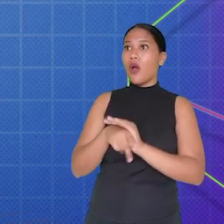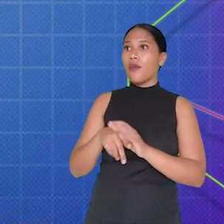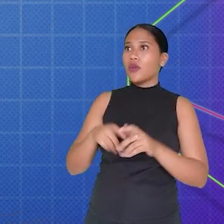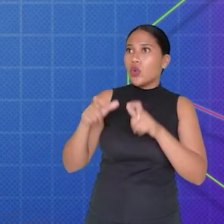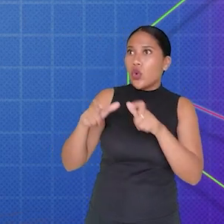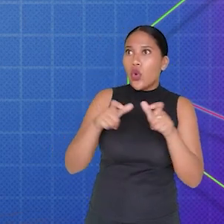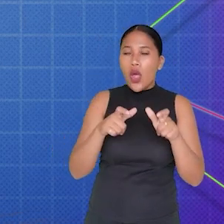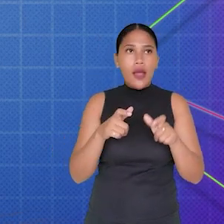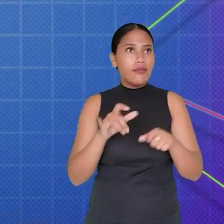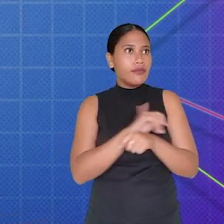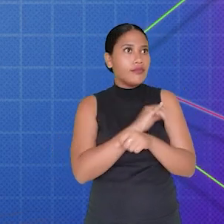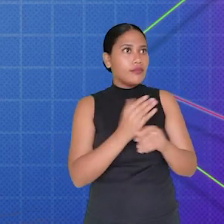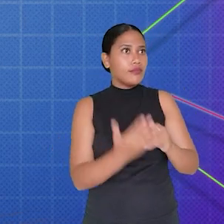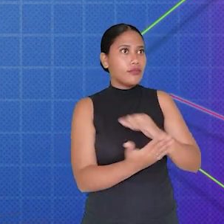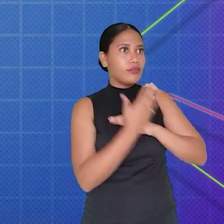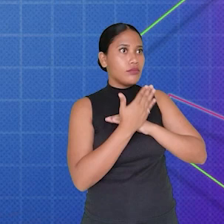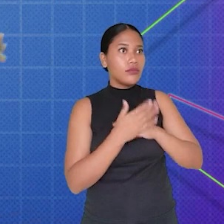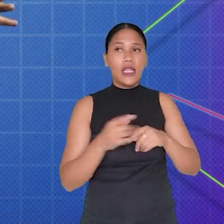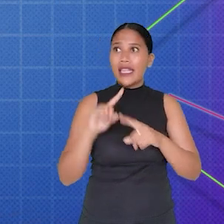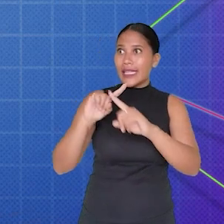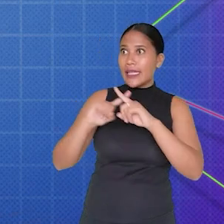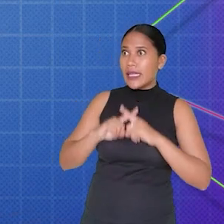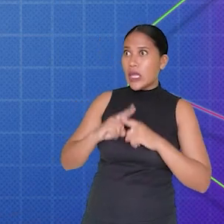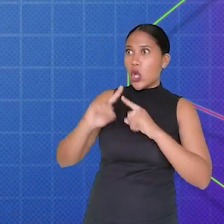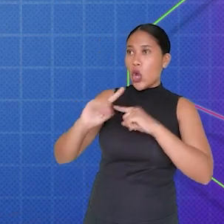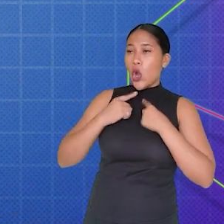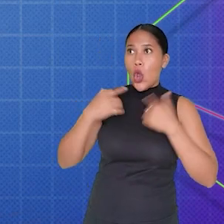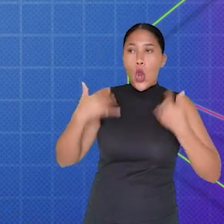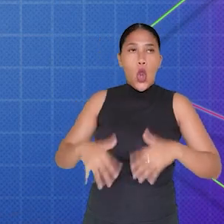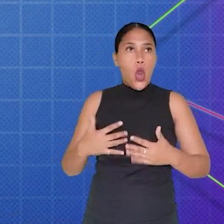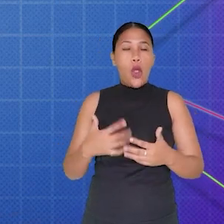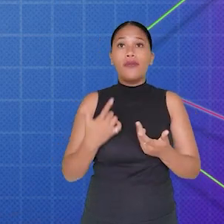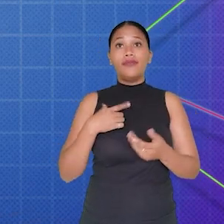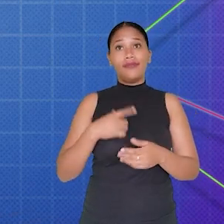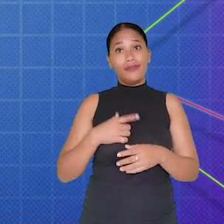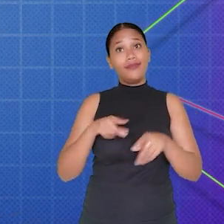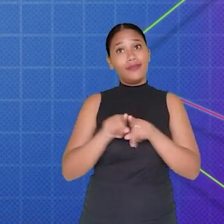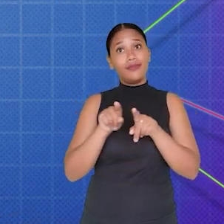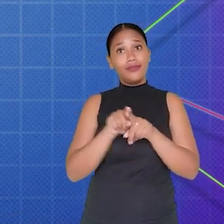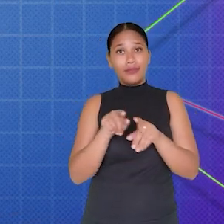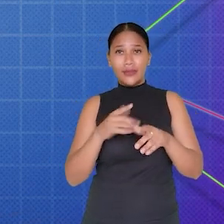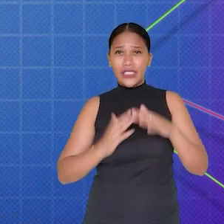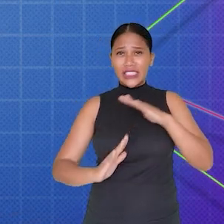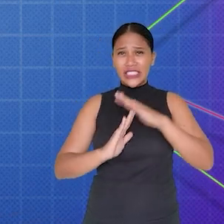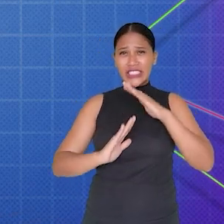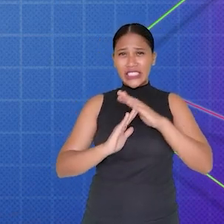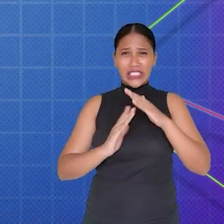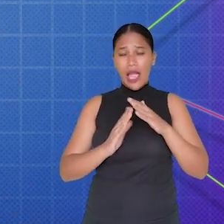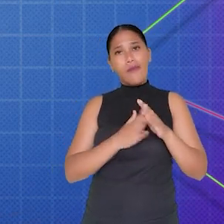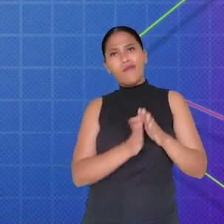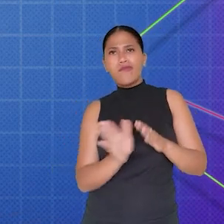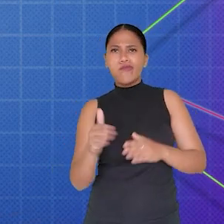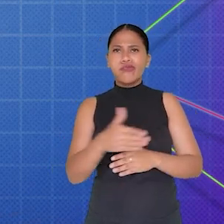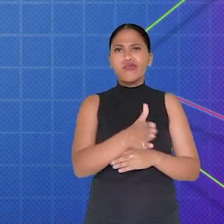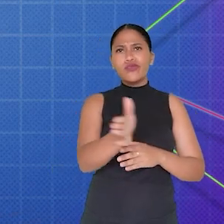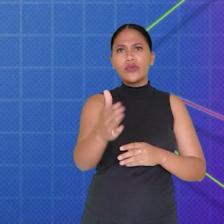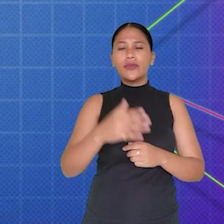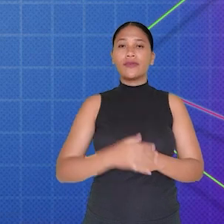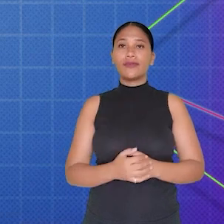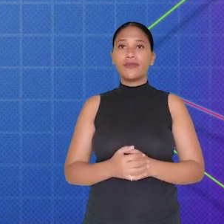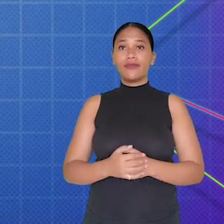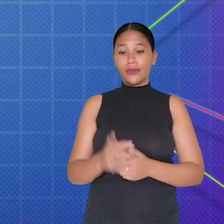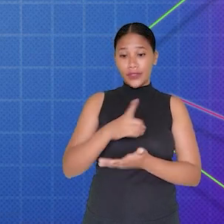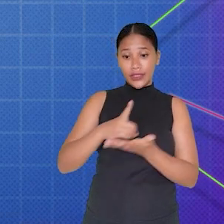a localização dos recursos, territórios e inimigos, bem como a distribuição dos obstáculos e armadilhas que dificultam a conquista